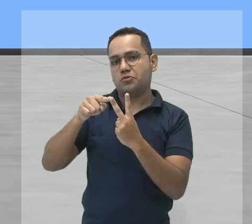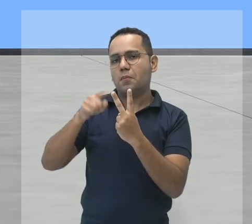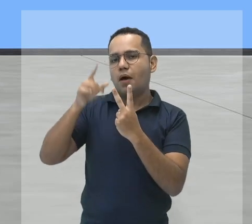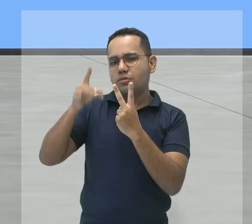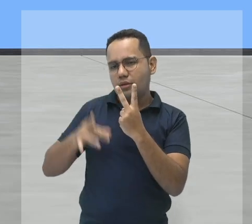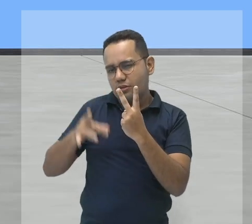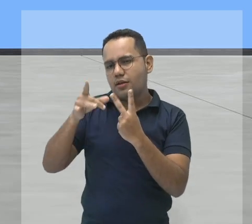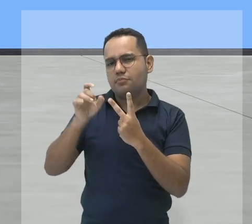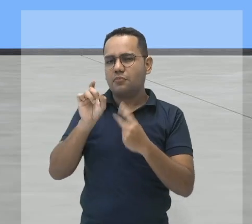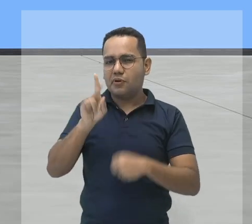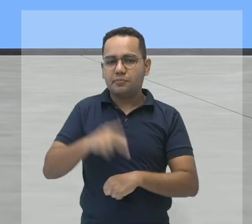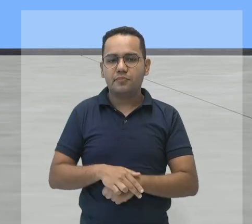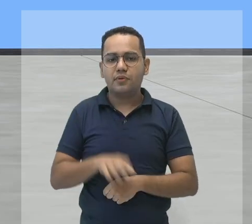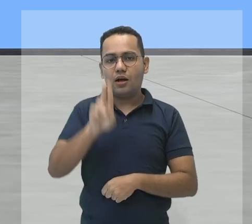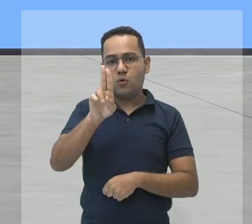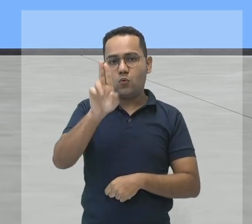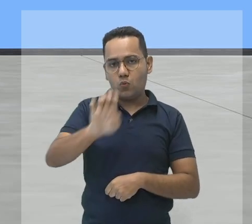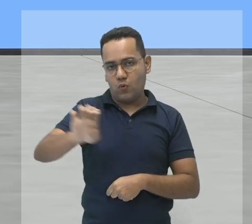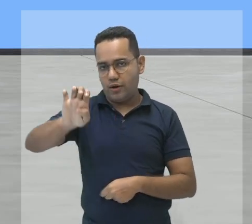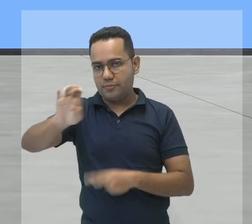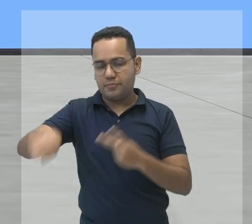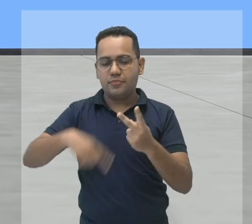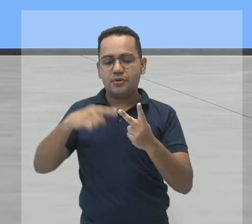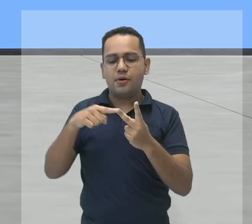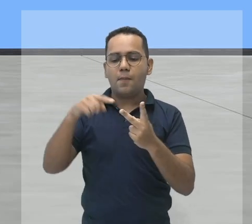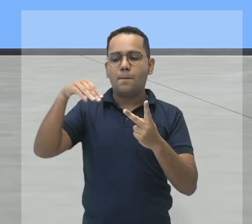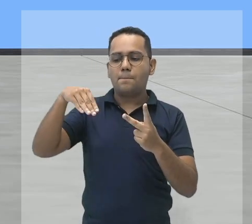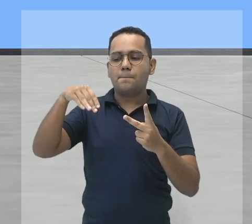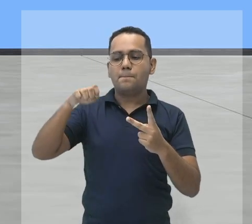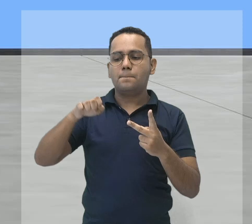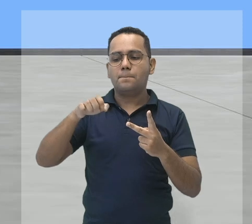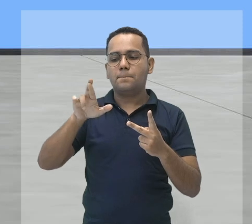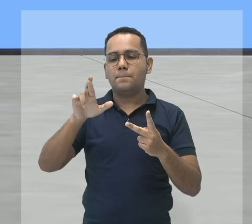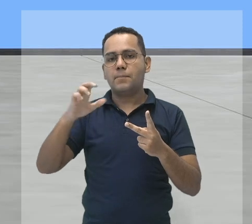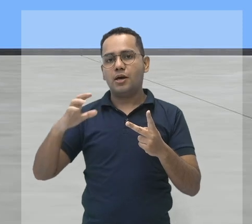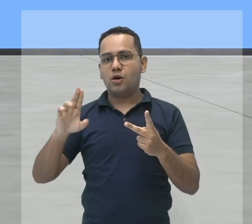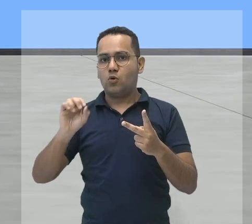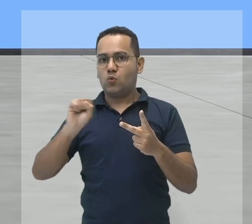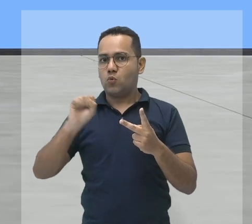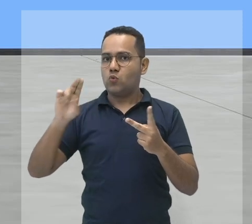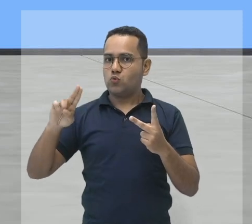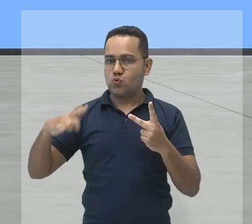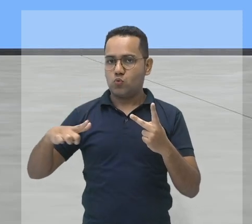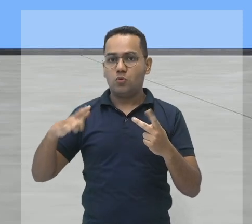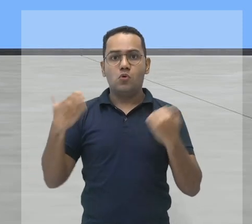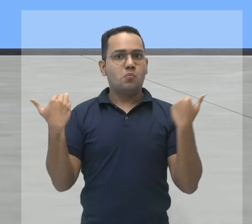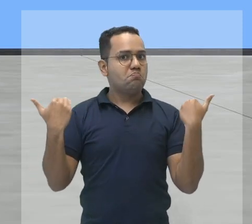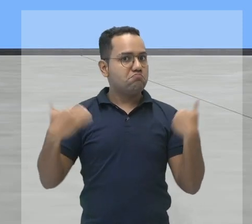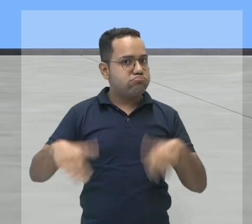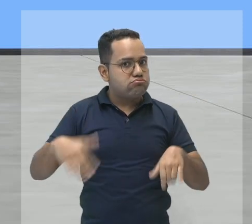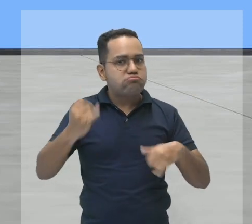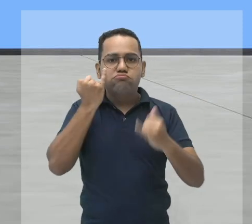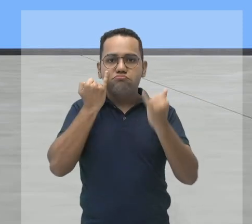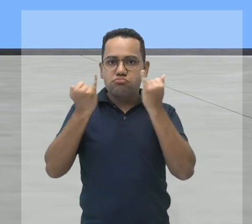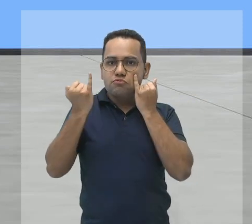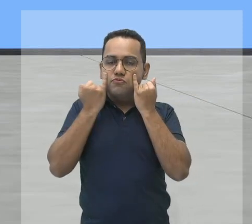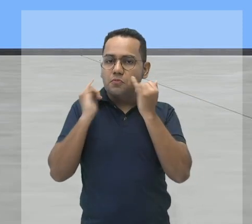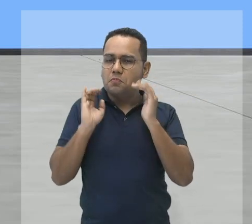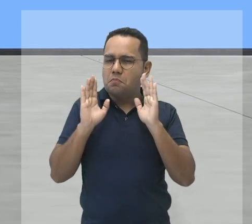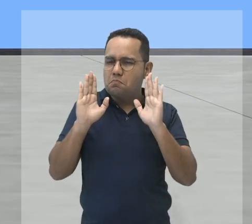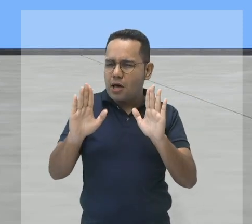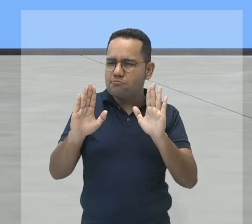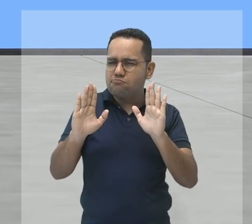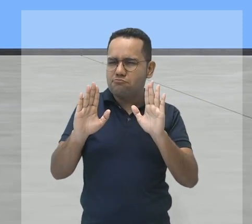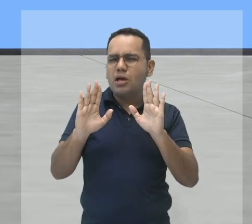econômicos em específicos de uma forma mais detalhada. A União Europeia e também o Mercosul. Bem, temos muita coisa para